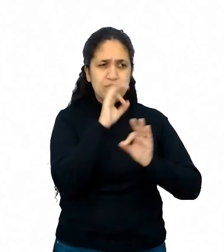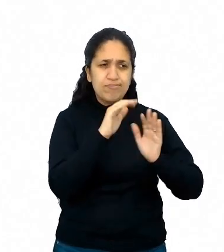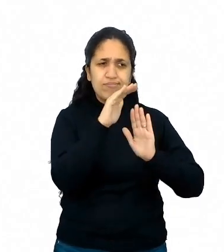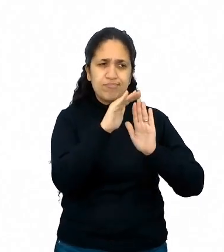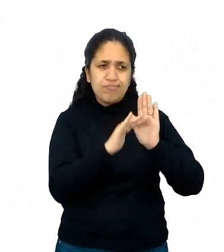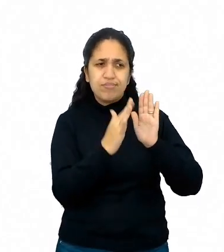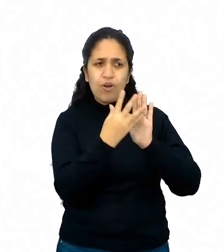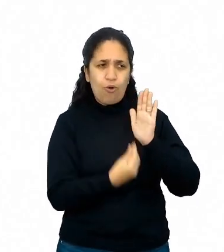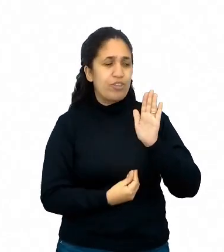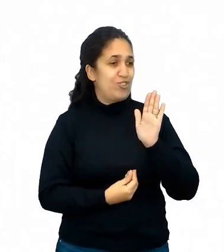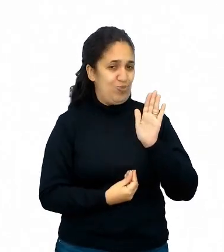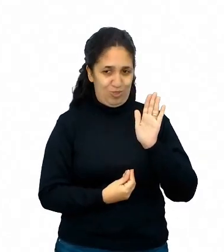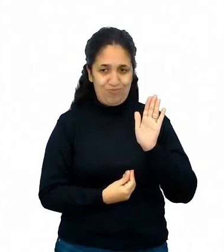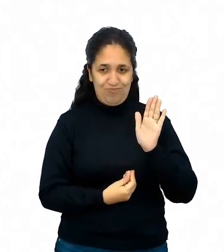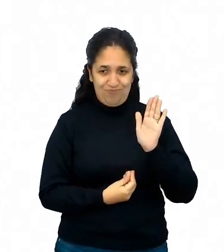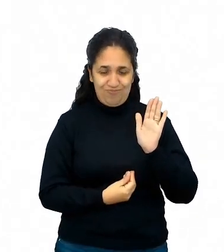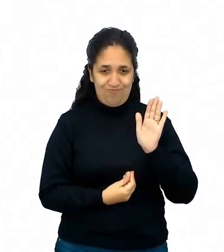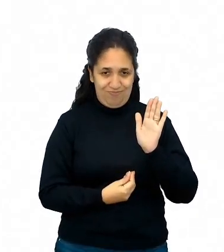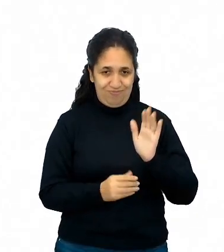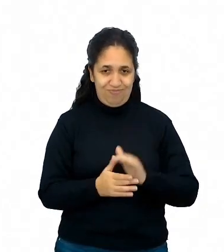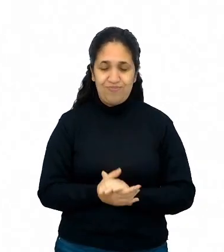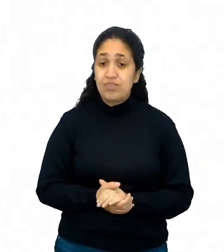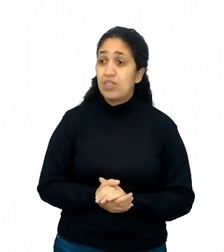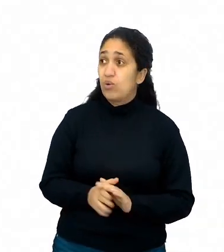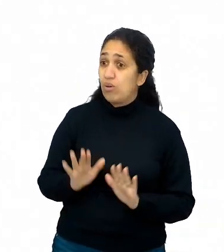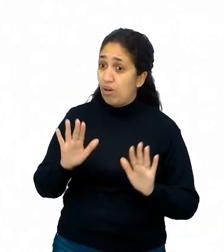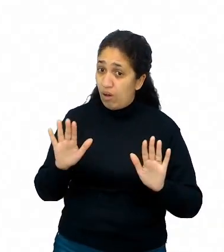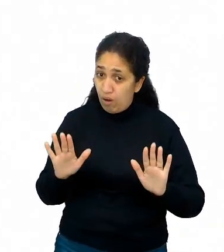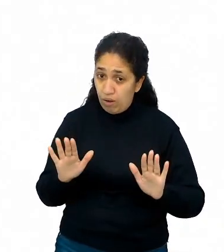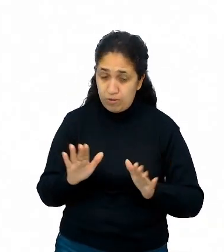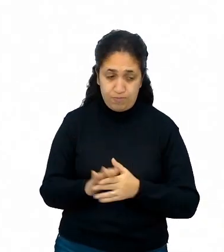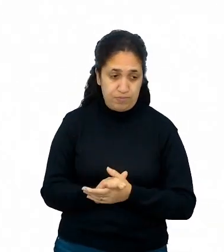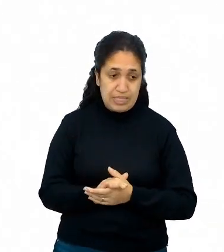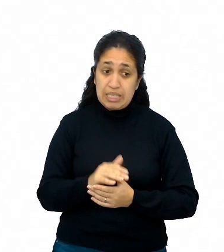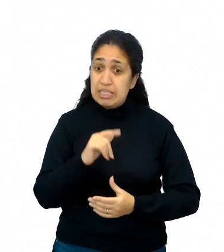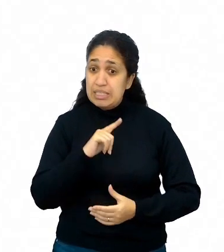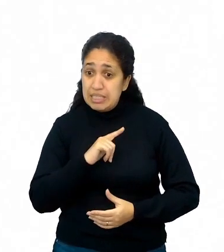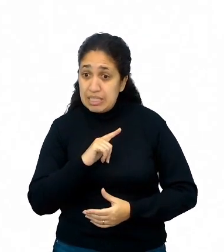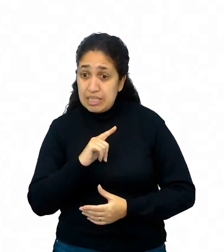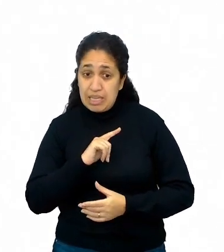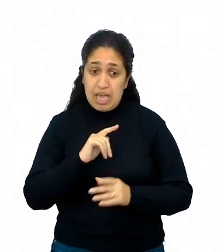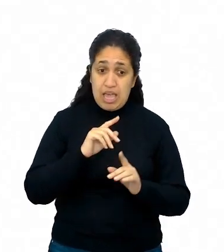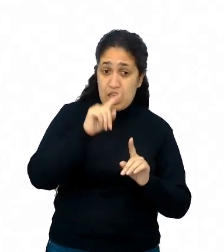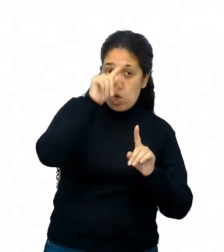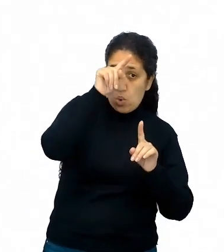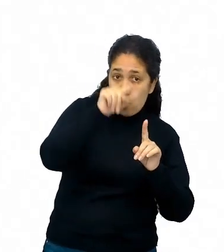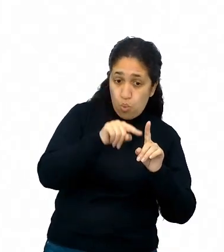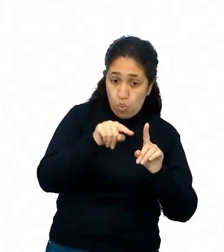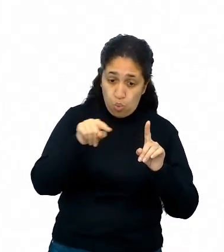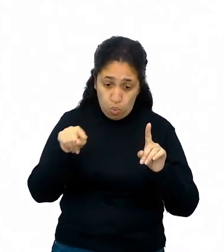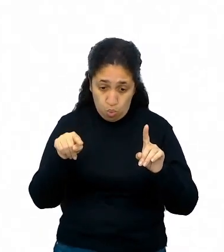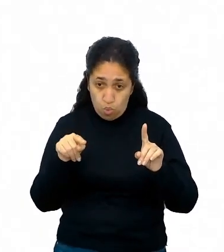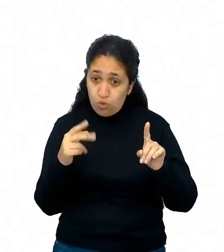Então, olha, quando tiver os dois lados, né, e faltar só a